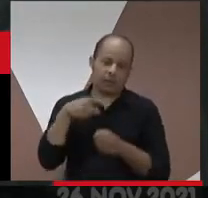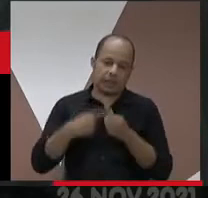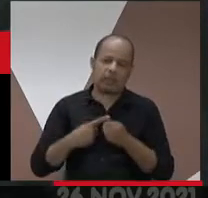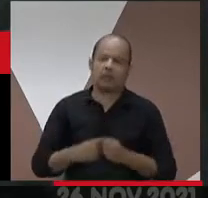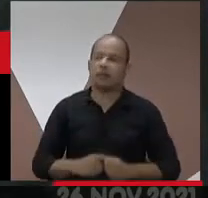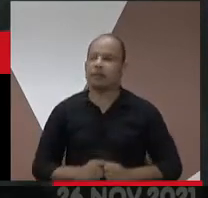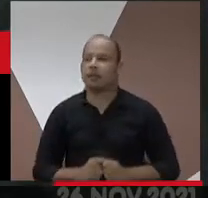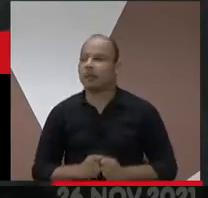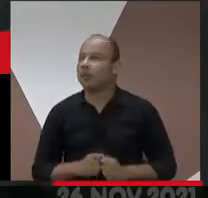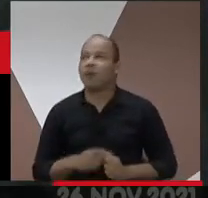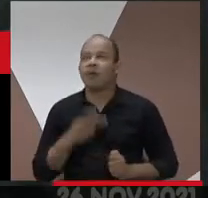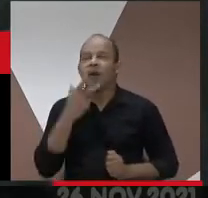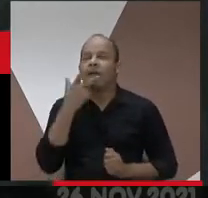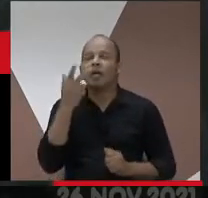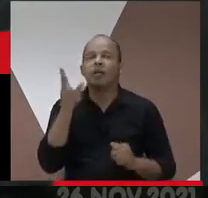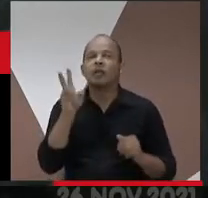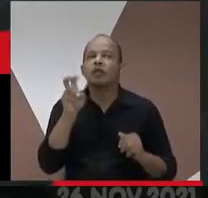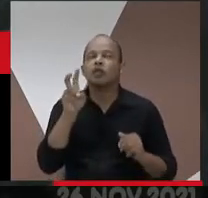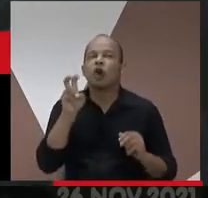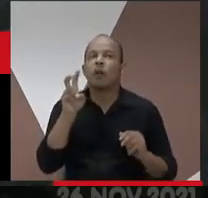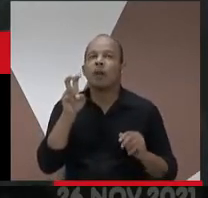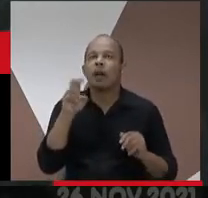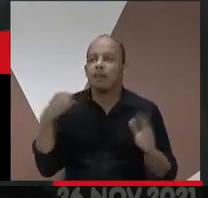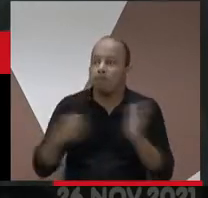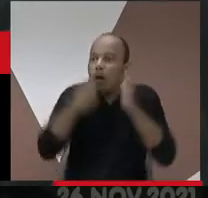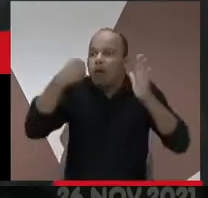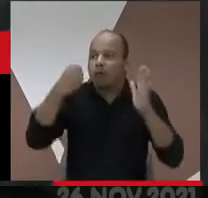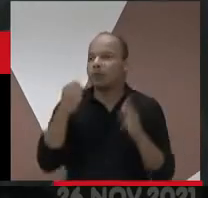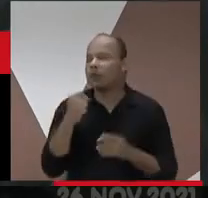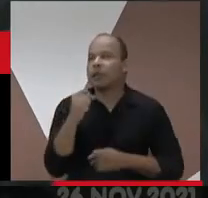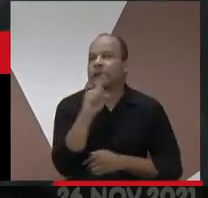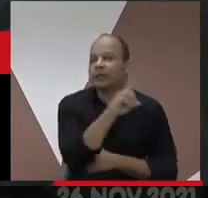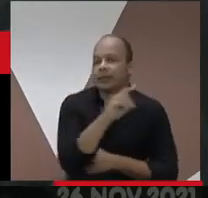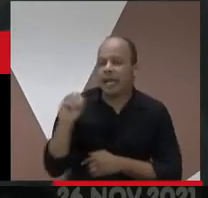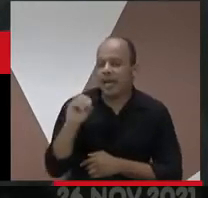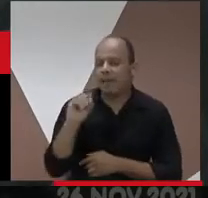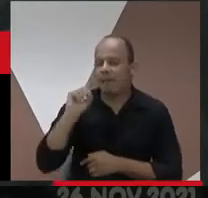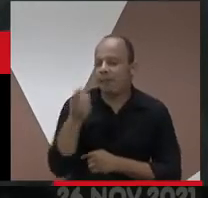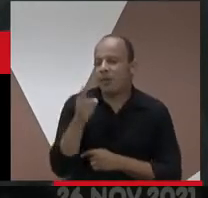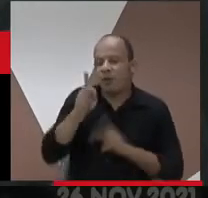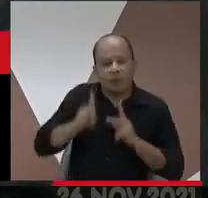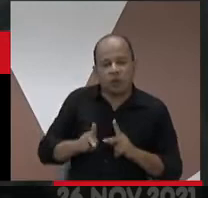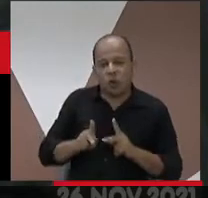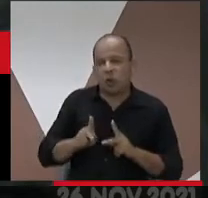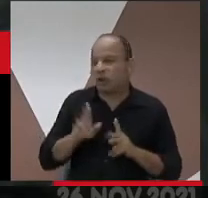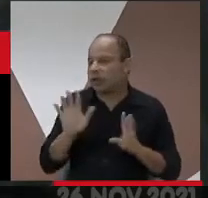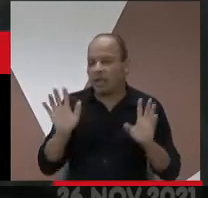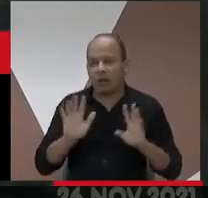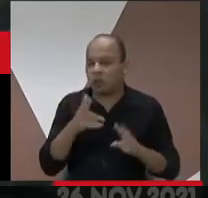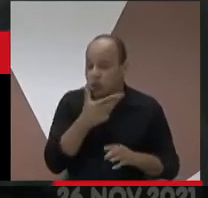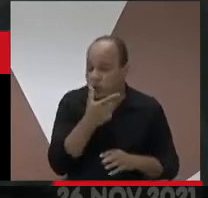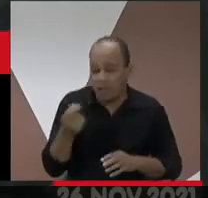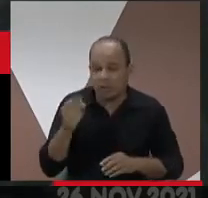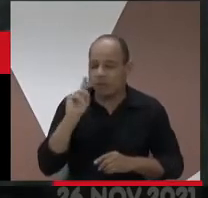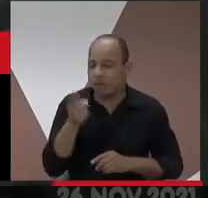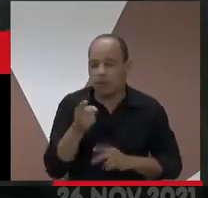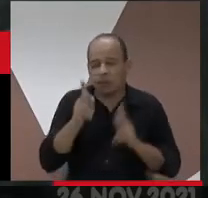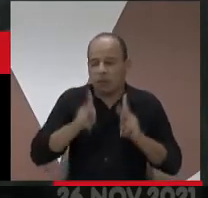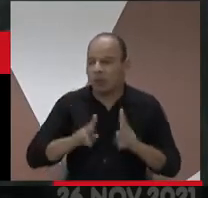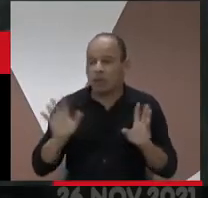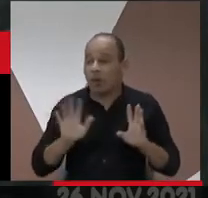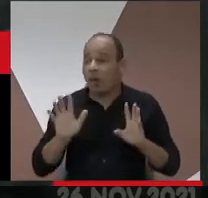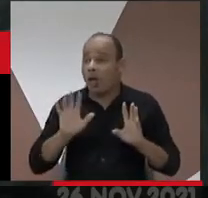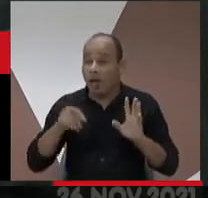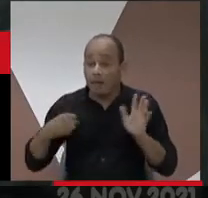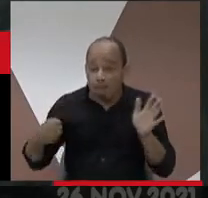um impacto em 100 mil, 200 mil habitantes. Nós estamos aqui discutindo aqui o impacto em,